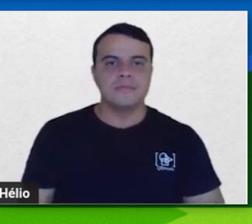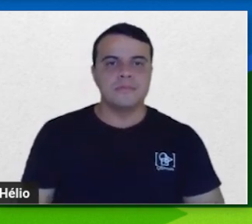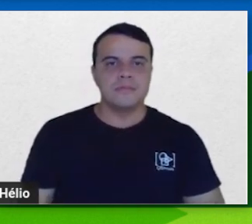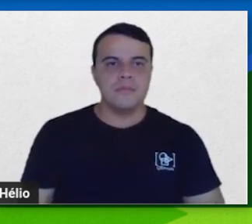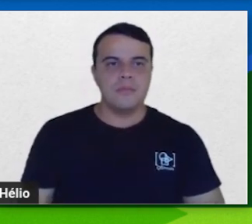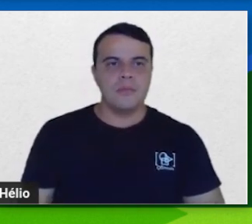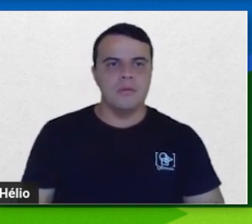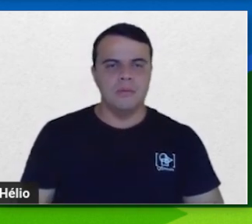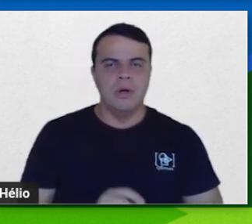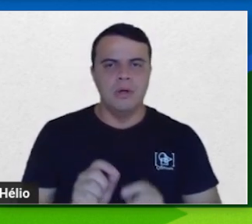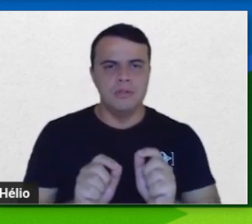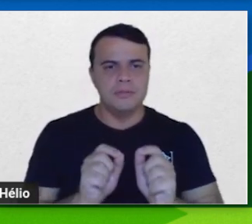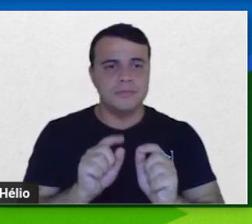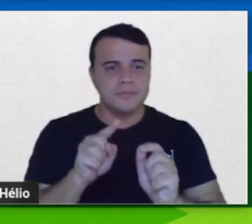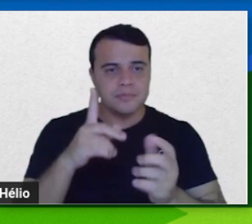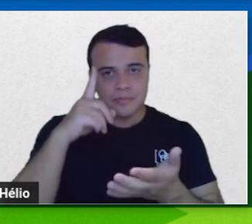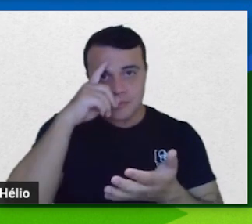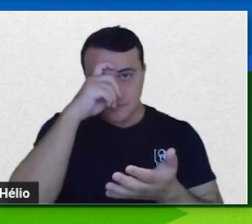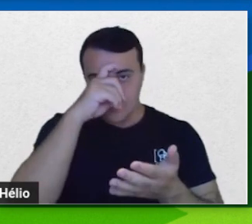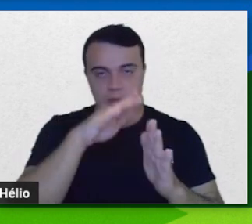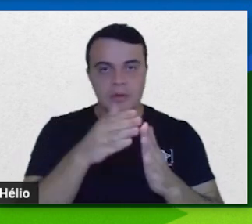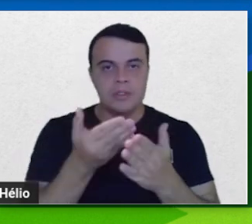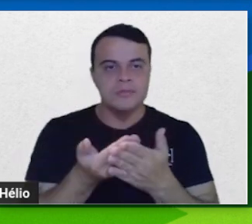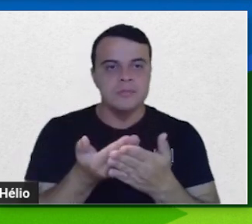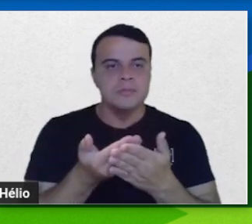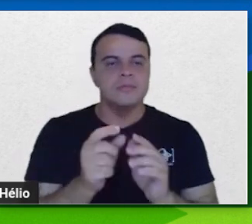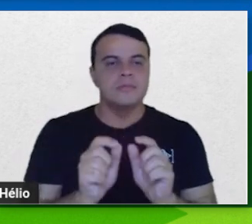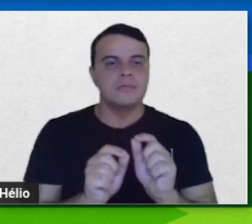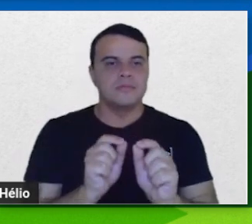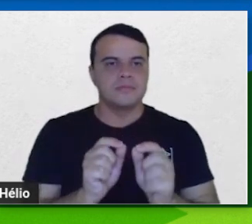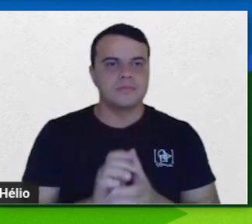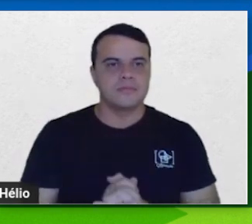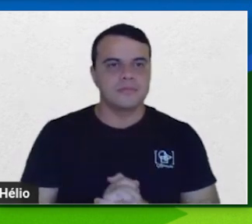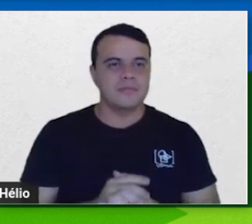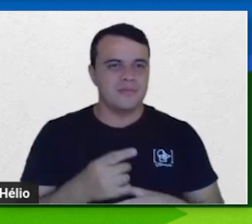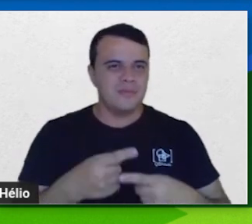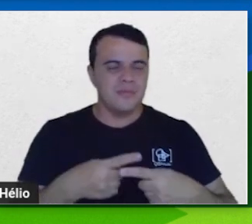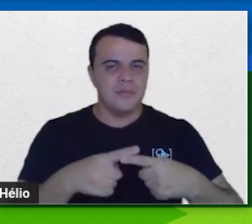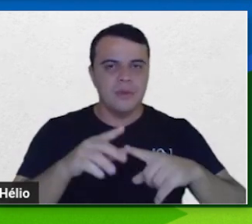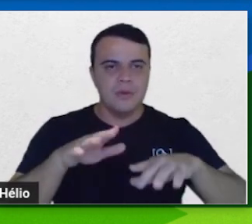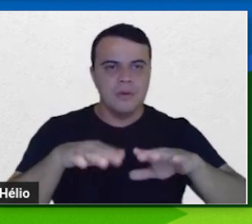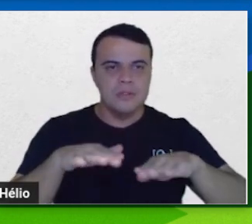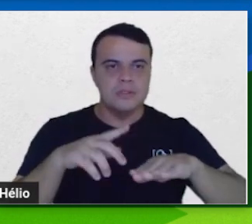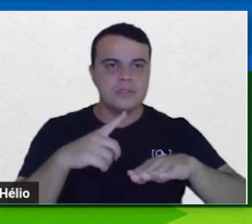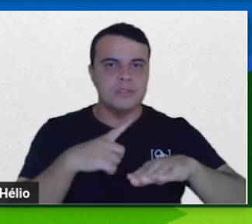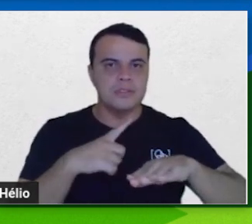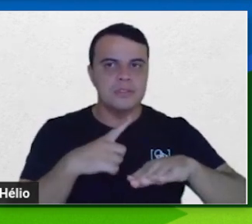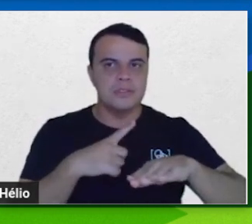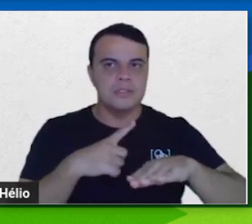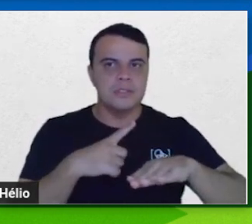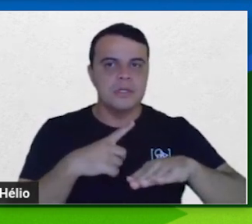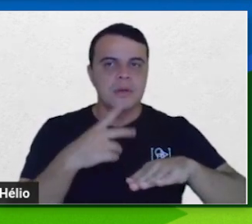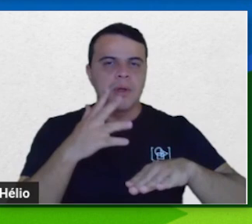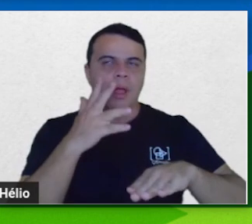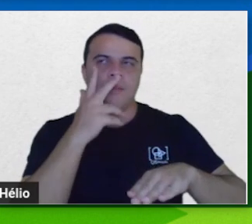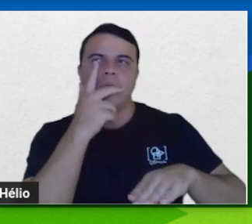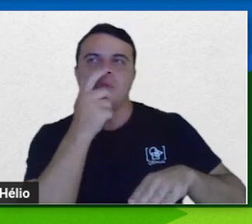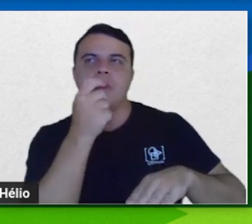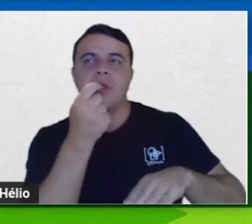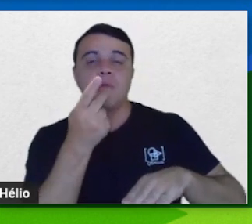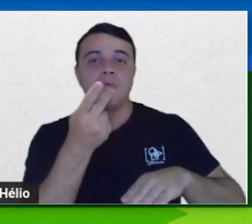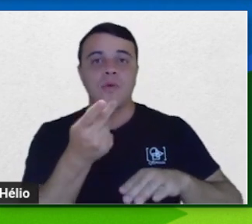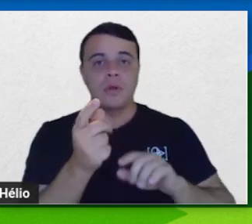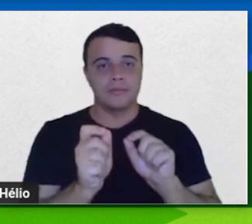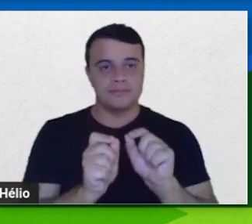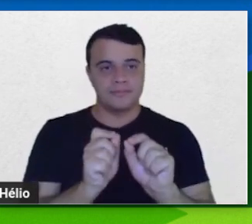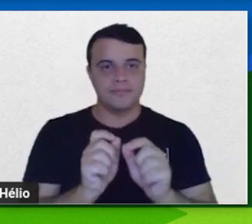Mas qual que é o desafio da escola, né? É muito romântico falar